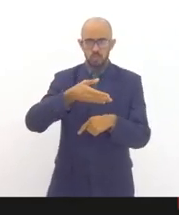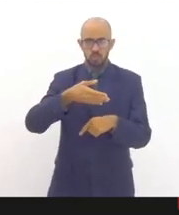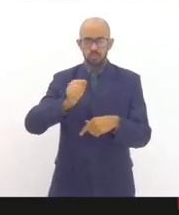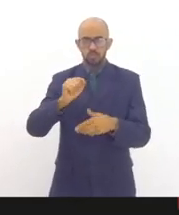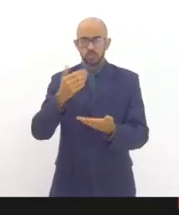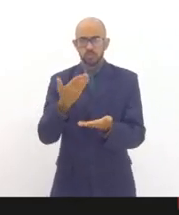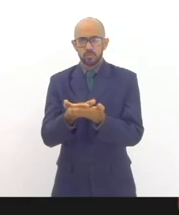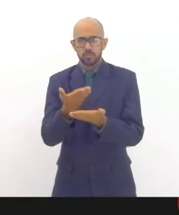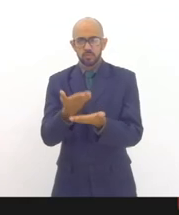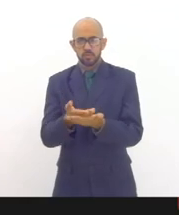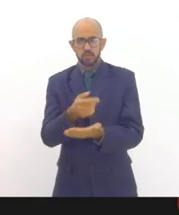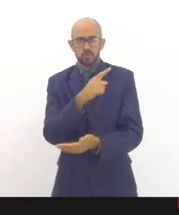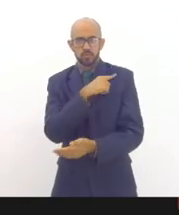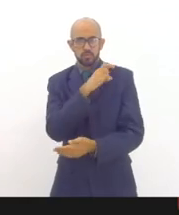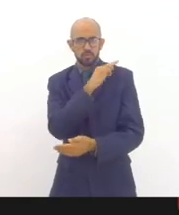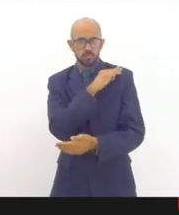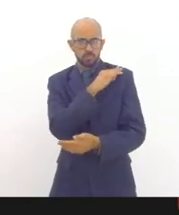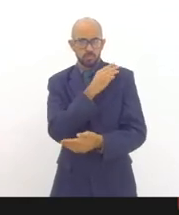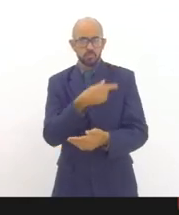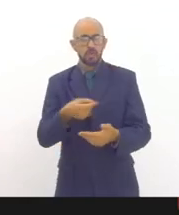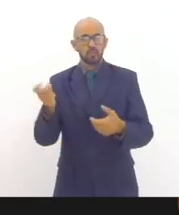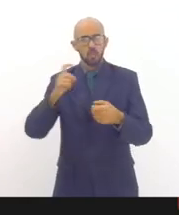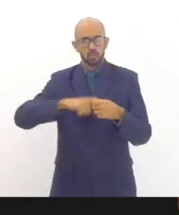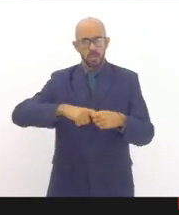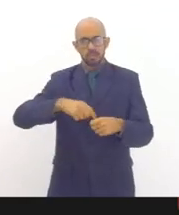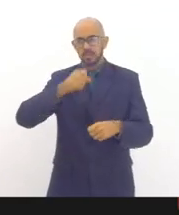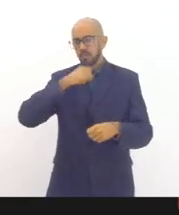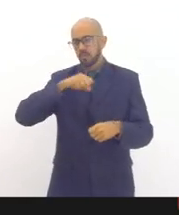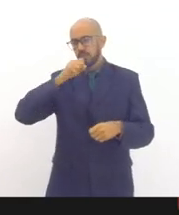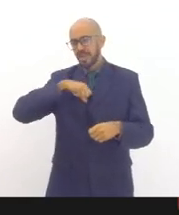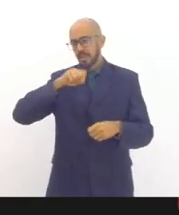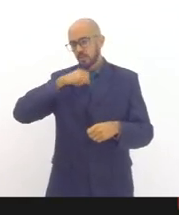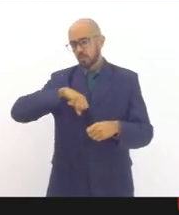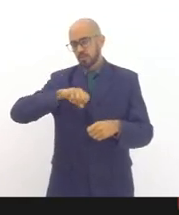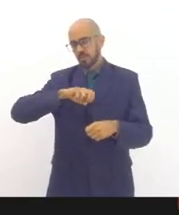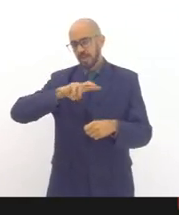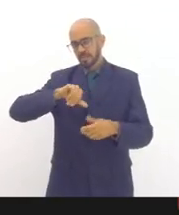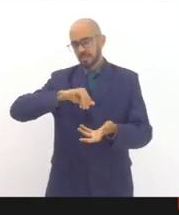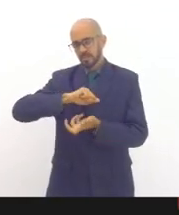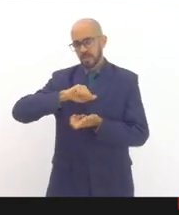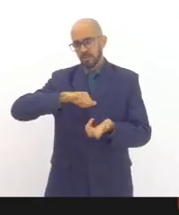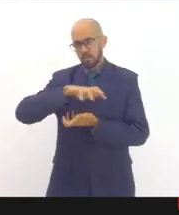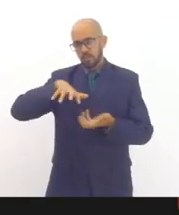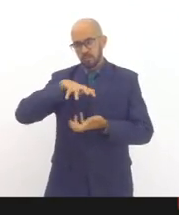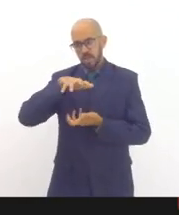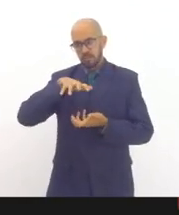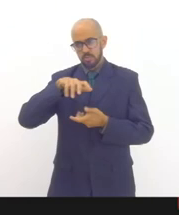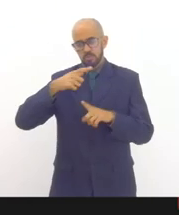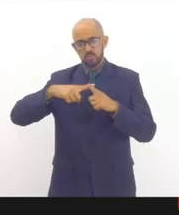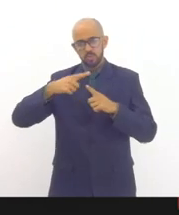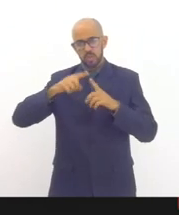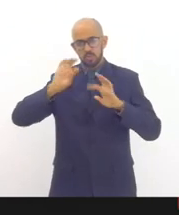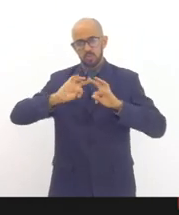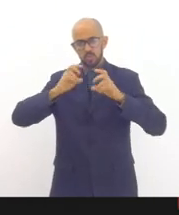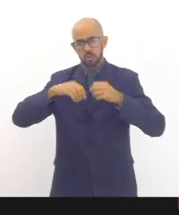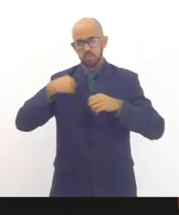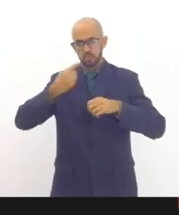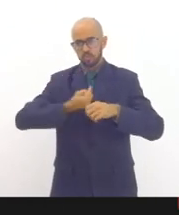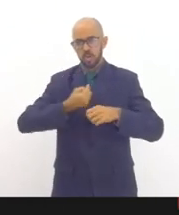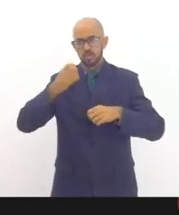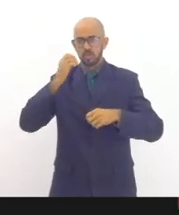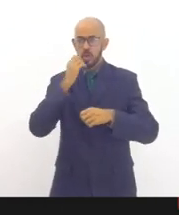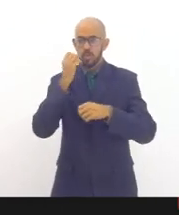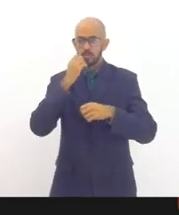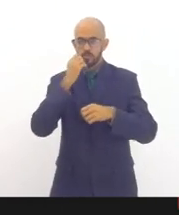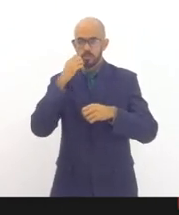médio vai virar o velho ensino médio, ele será reformado, porque todos nós, obviamente, em sã